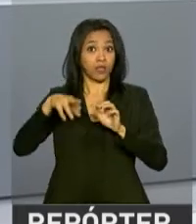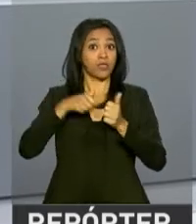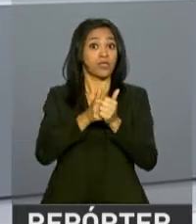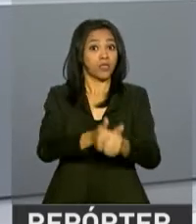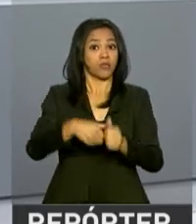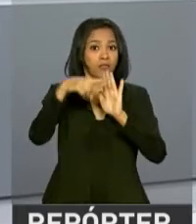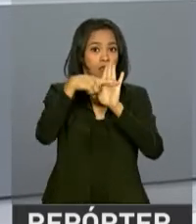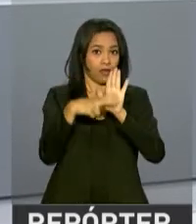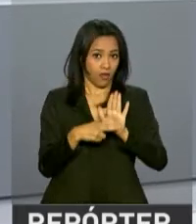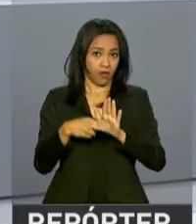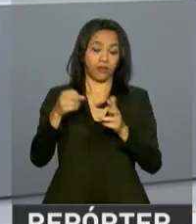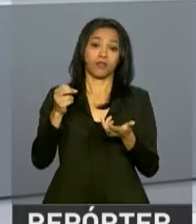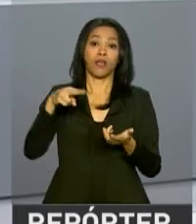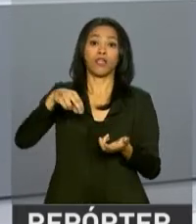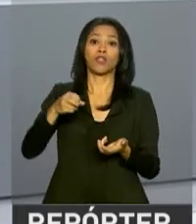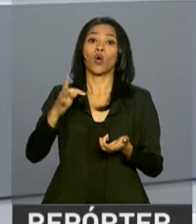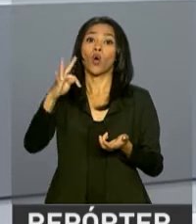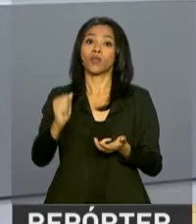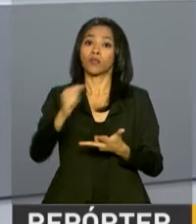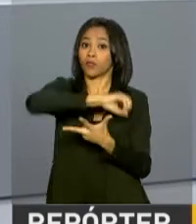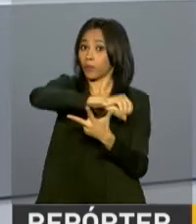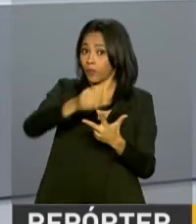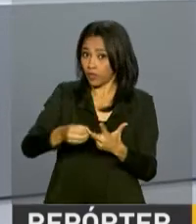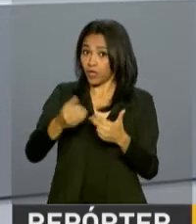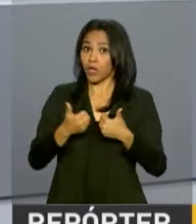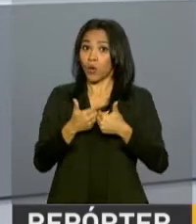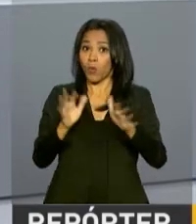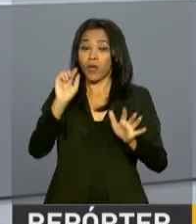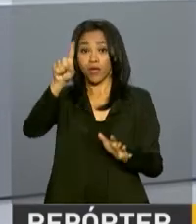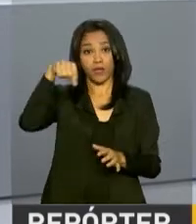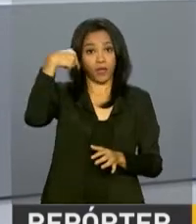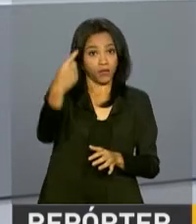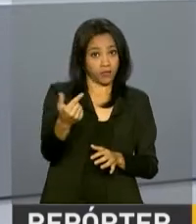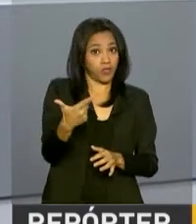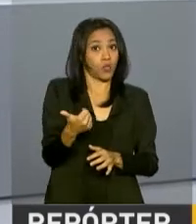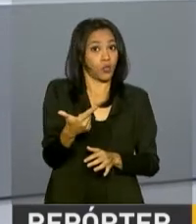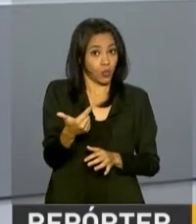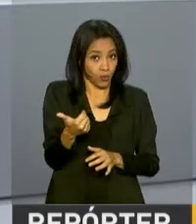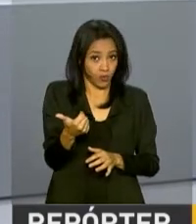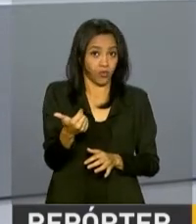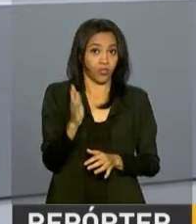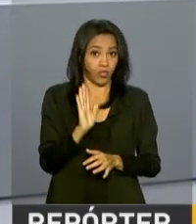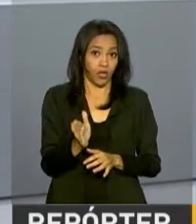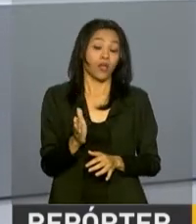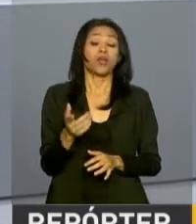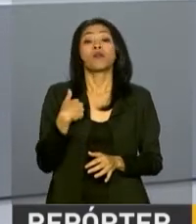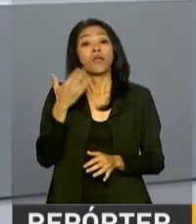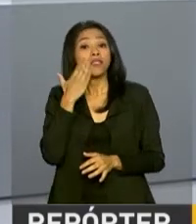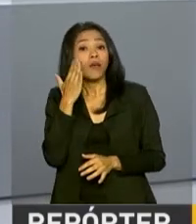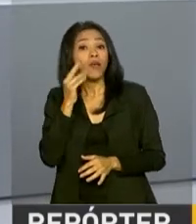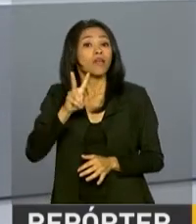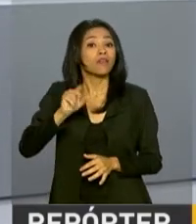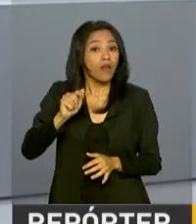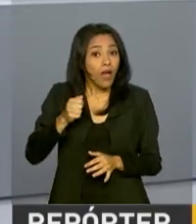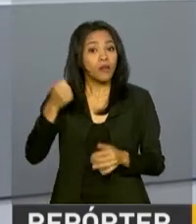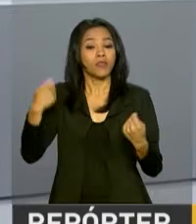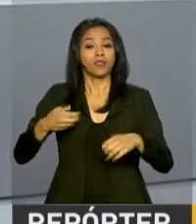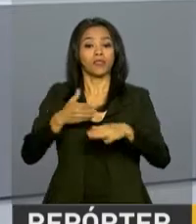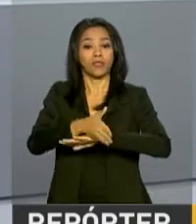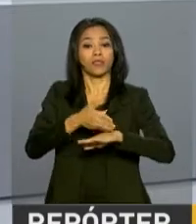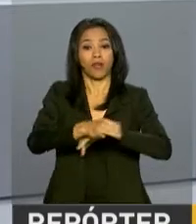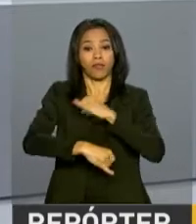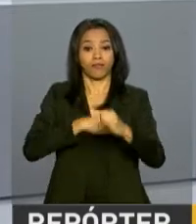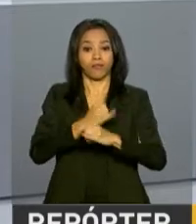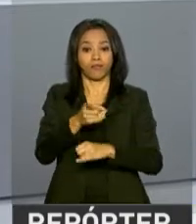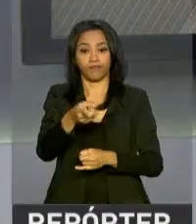enem as inscrições começam no próximo dia 12 para conferir a distribuição das vagas basta acessar a página do sisu na